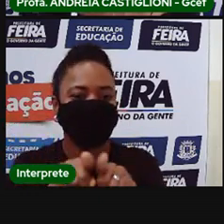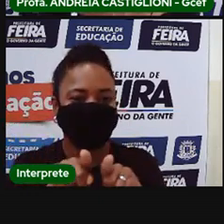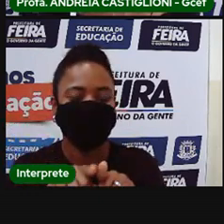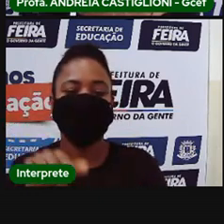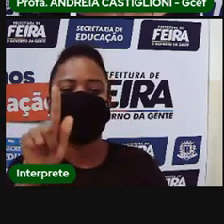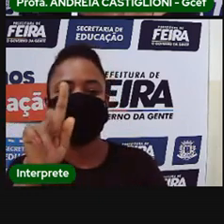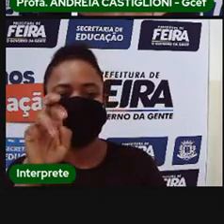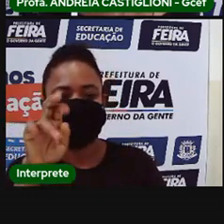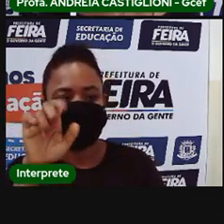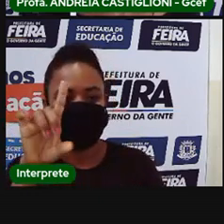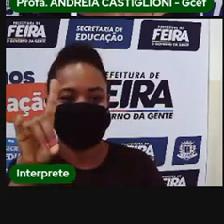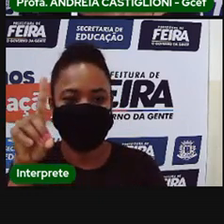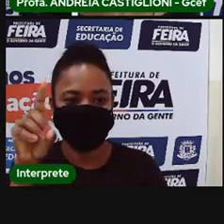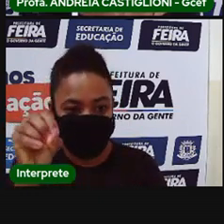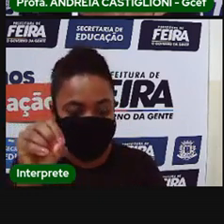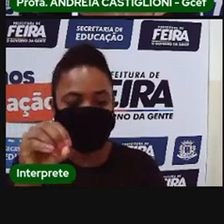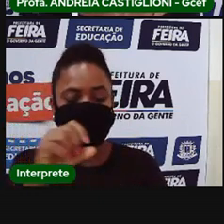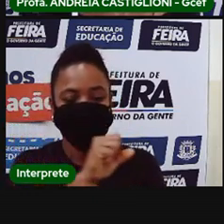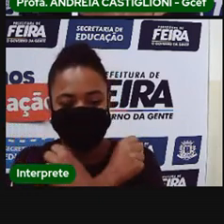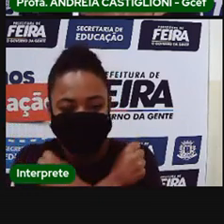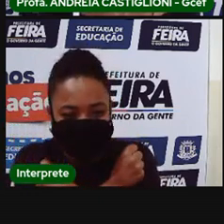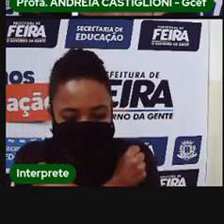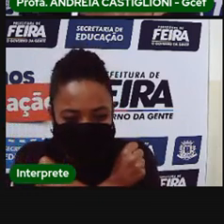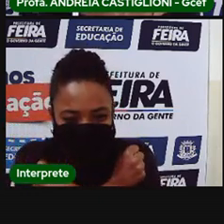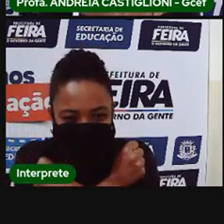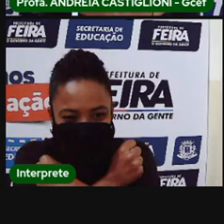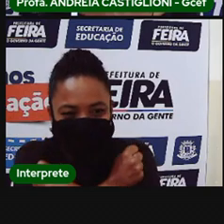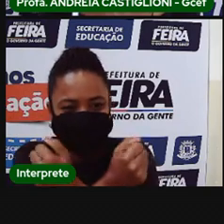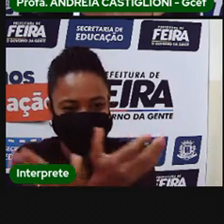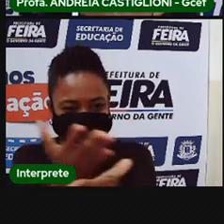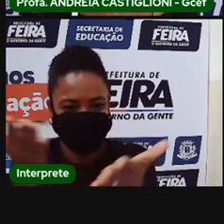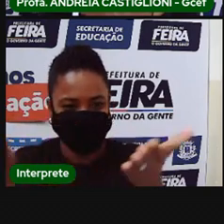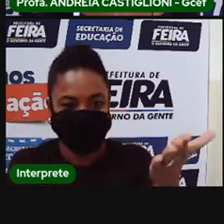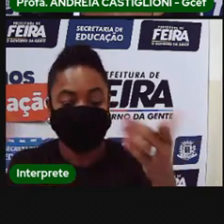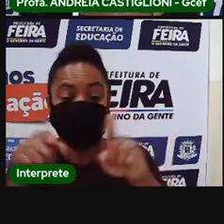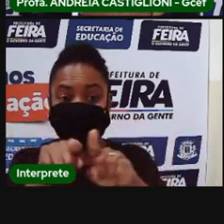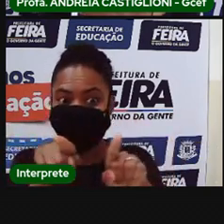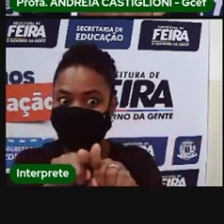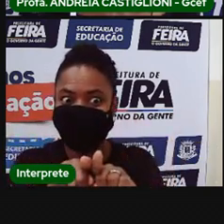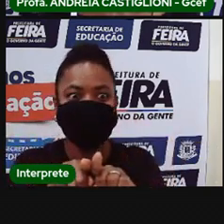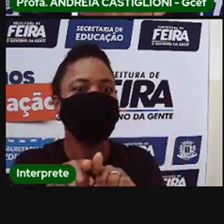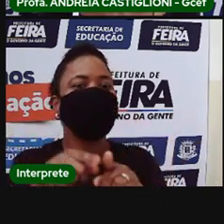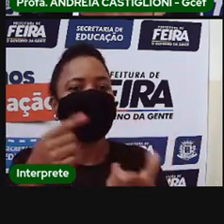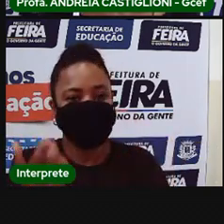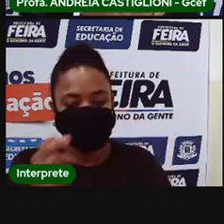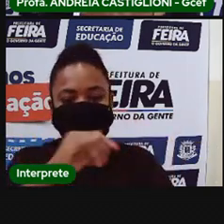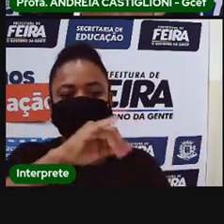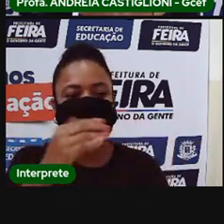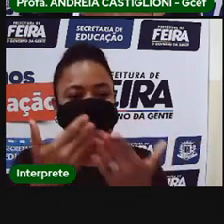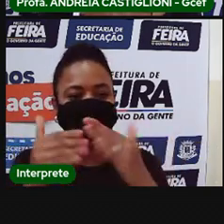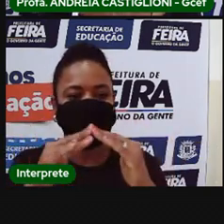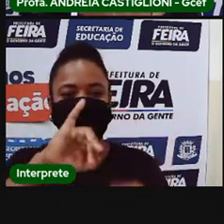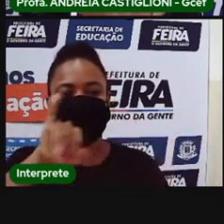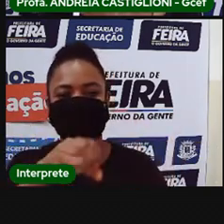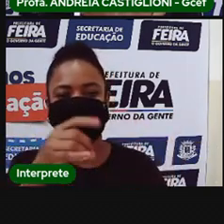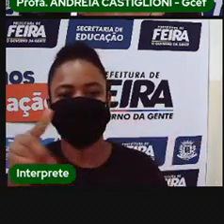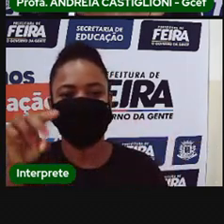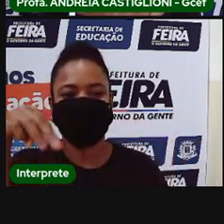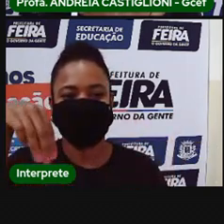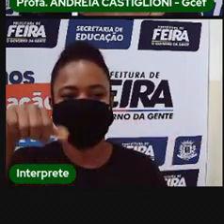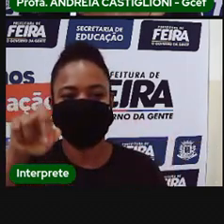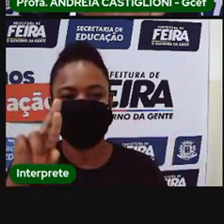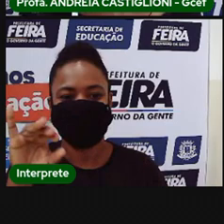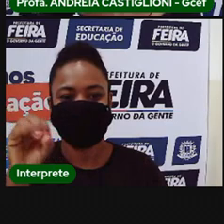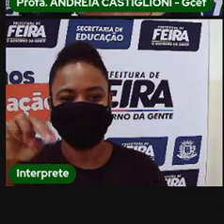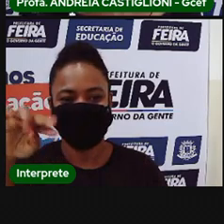Souza. Um abraço especial para a escola também municipal João Marinho Falcão, que já trabalhei lá também. Escola